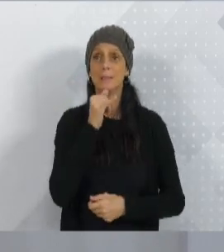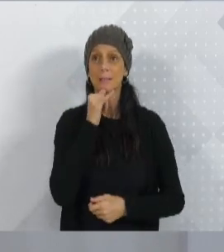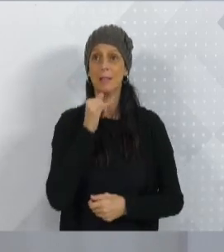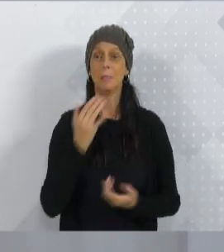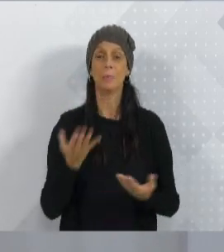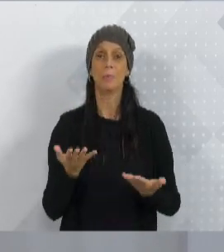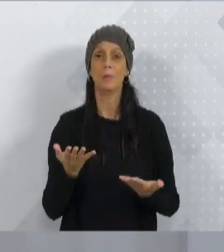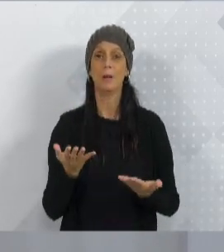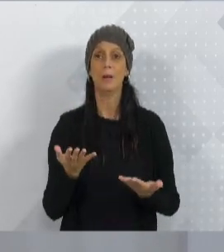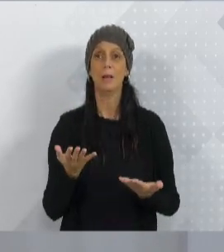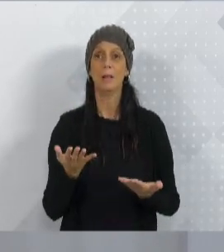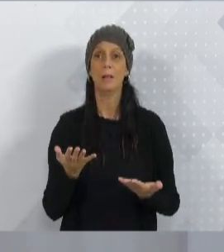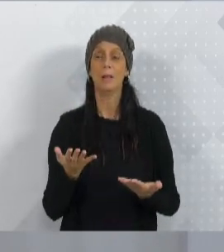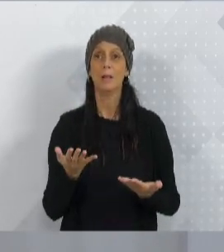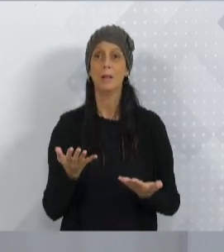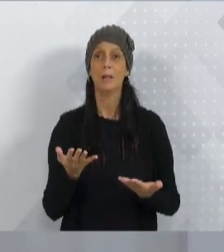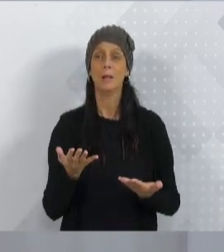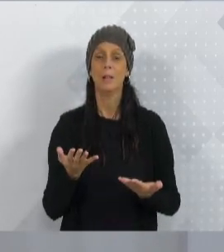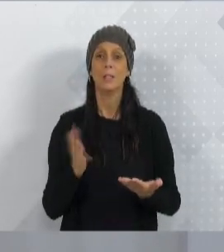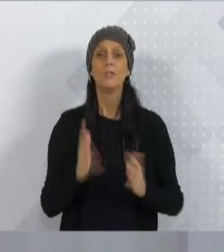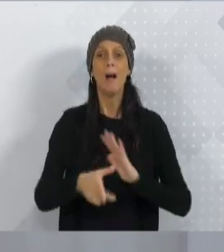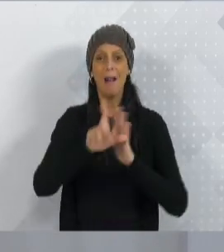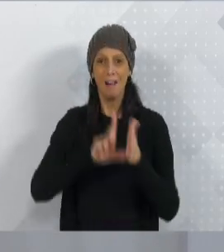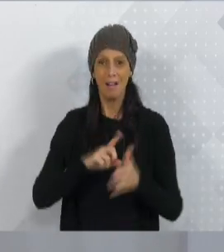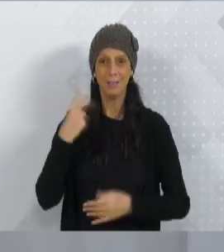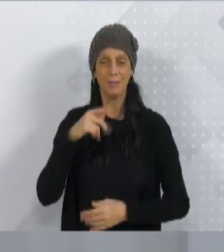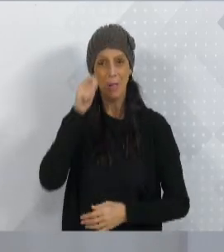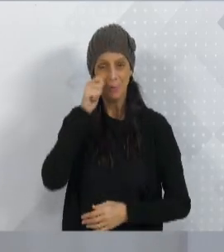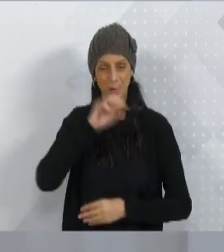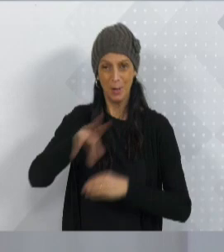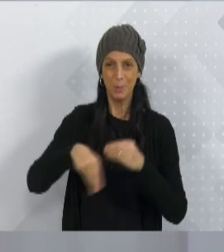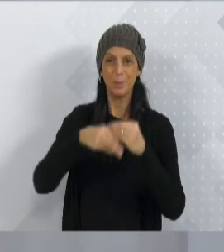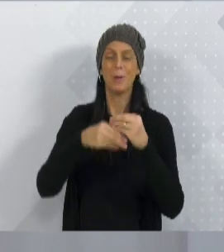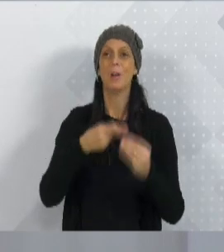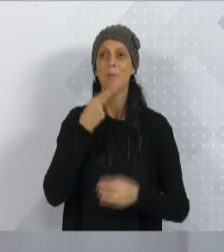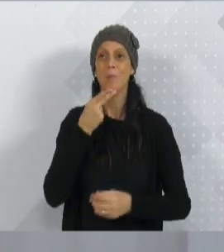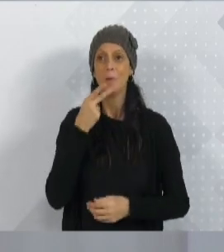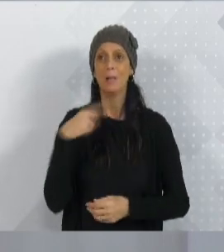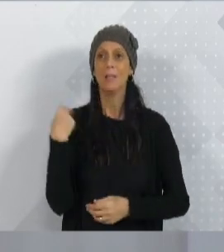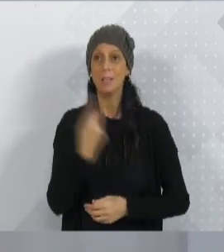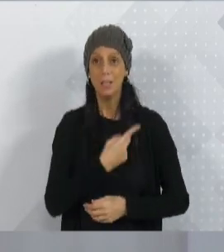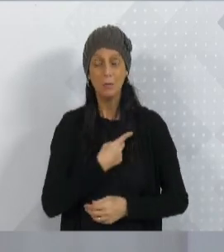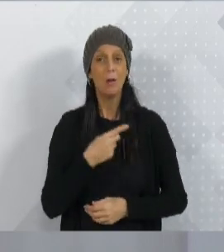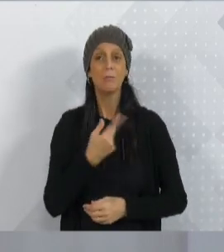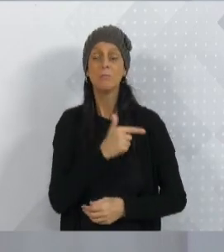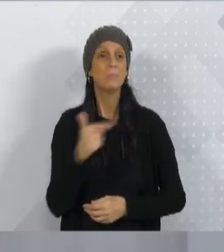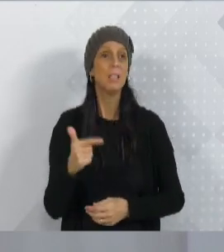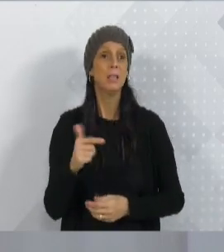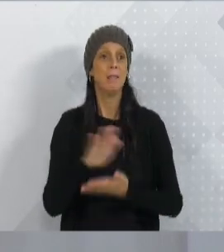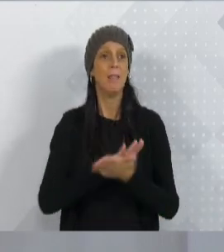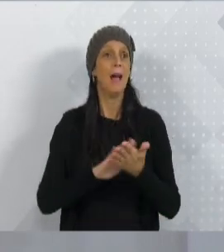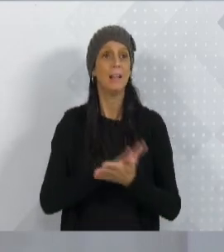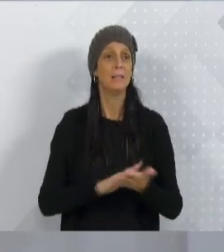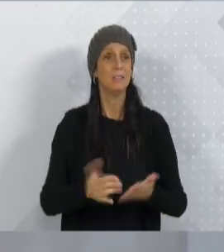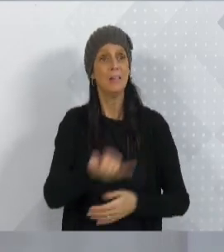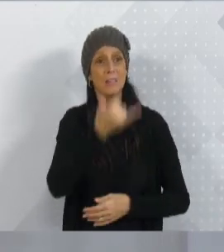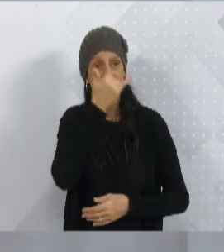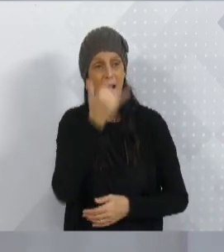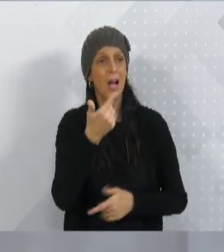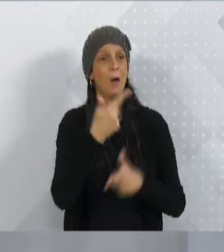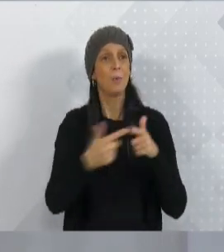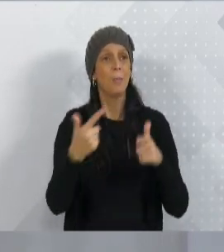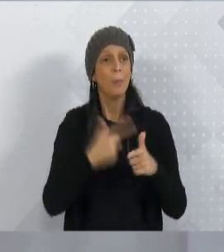um dia né como Vereador Almir Vieira fez uma parte aqui para que a gente não tenha derramamento de sangue não tem Não tenha